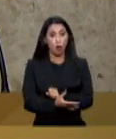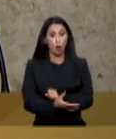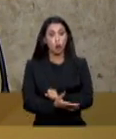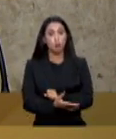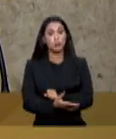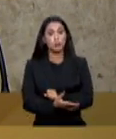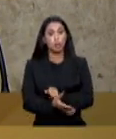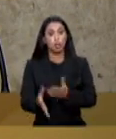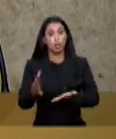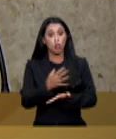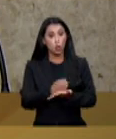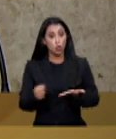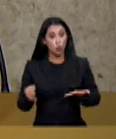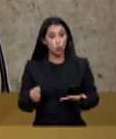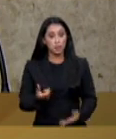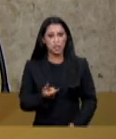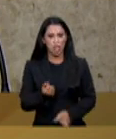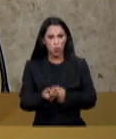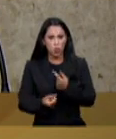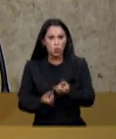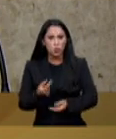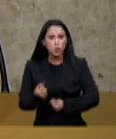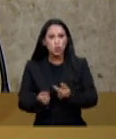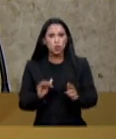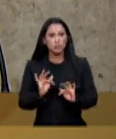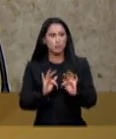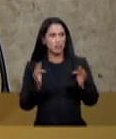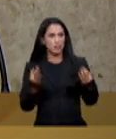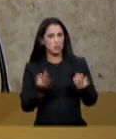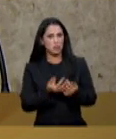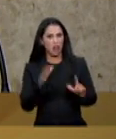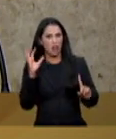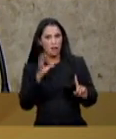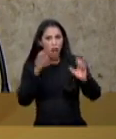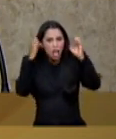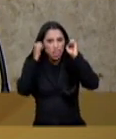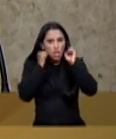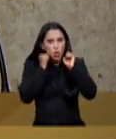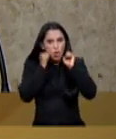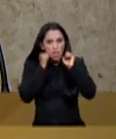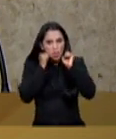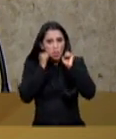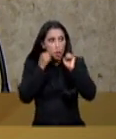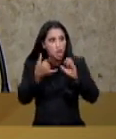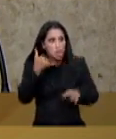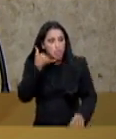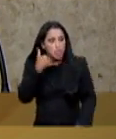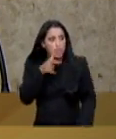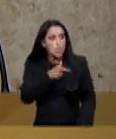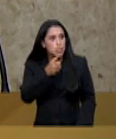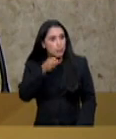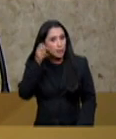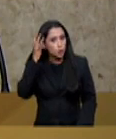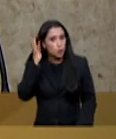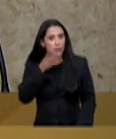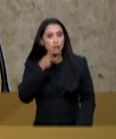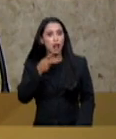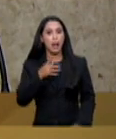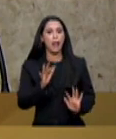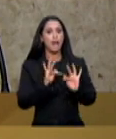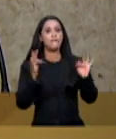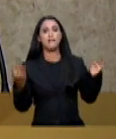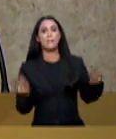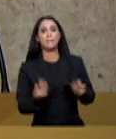natureza econômica. Aterroriza as famílias, dizendo na madrugada que tem uma pessoa da